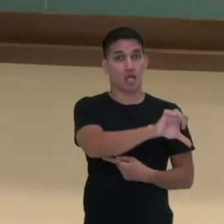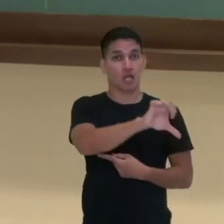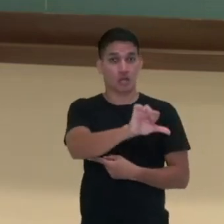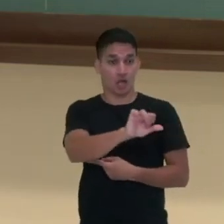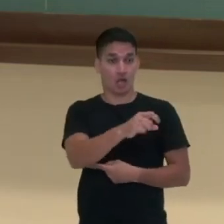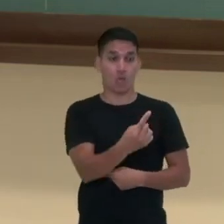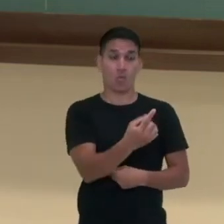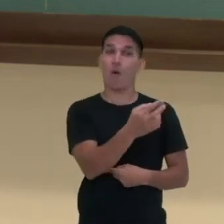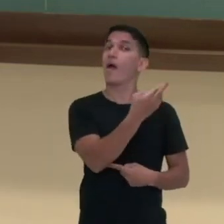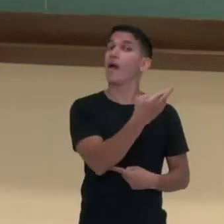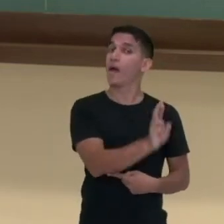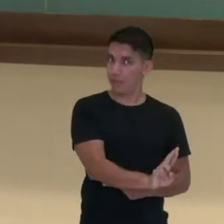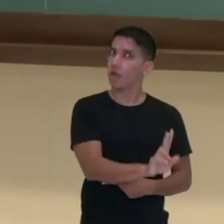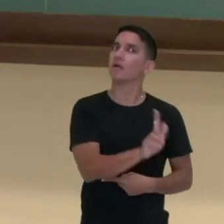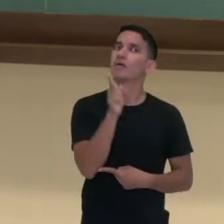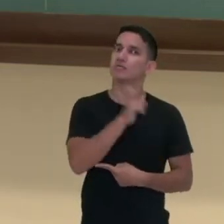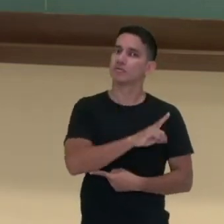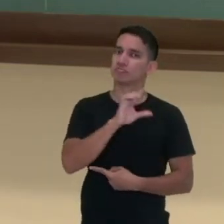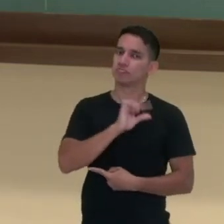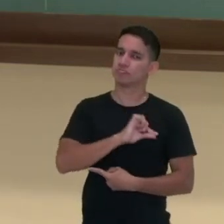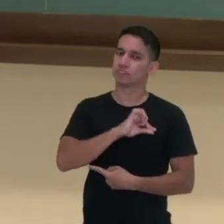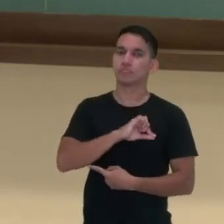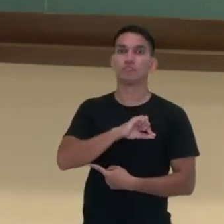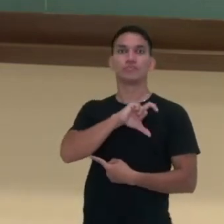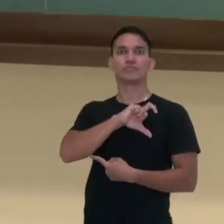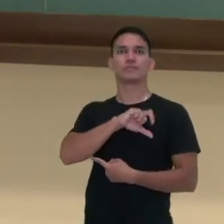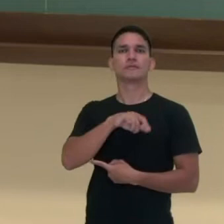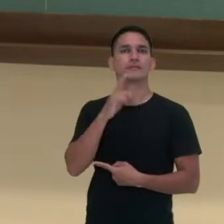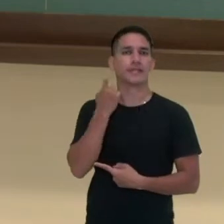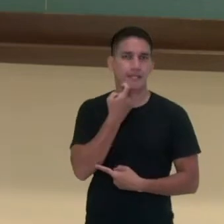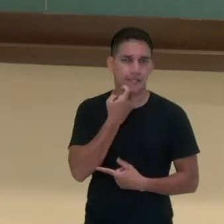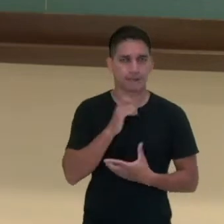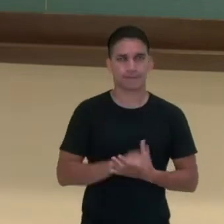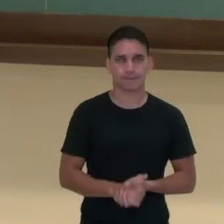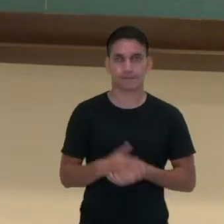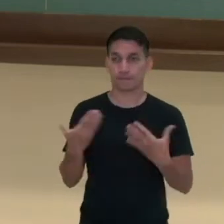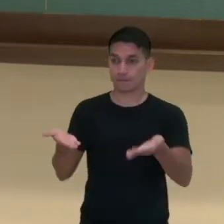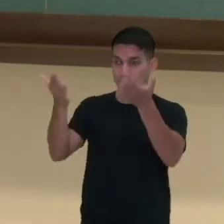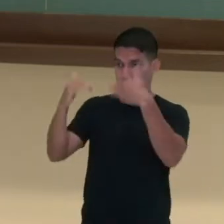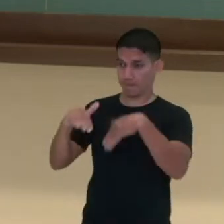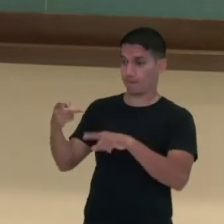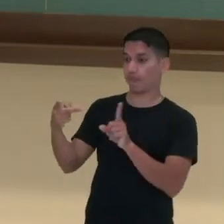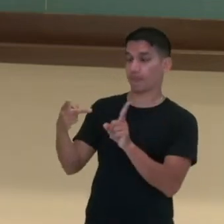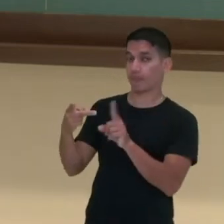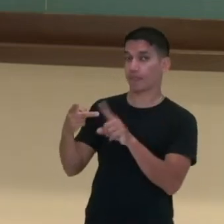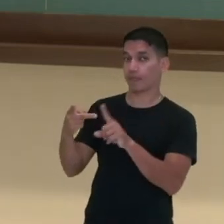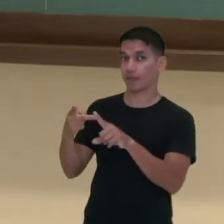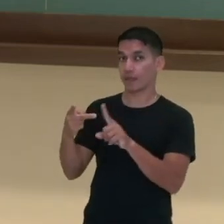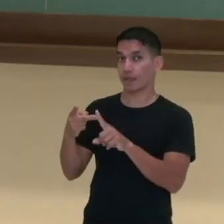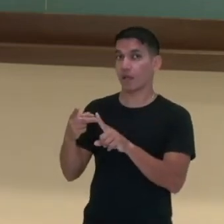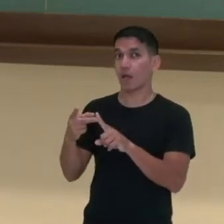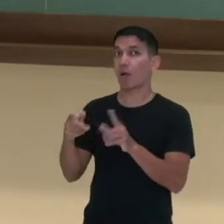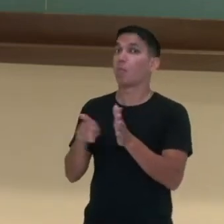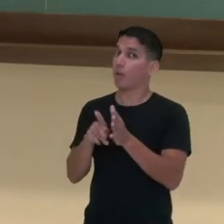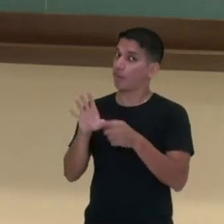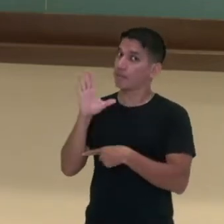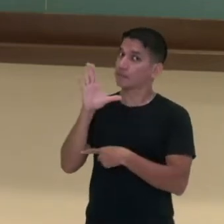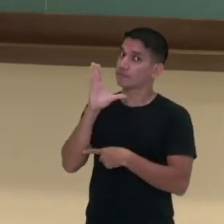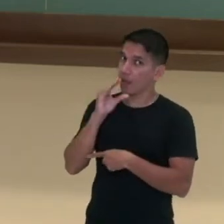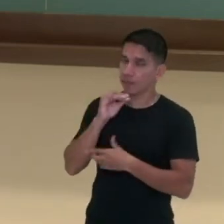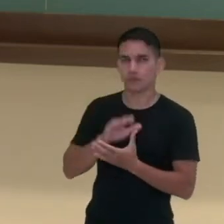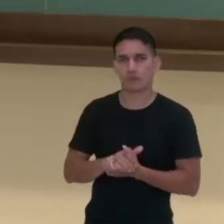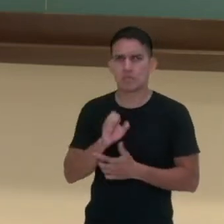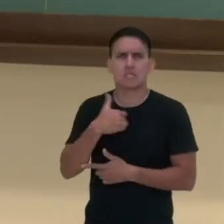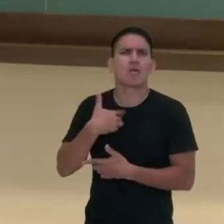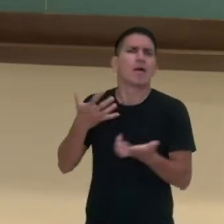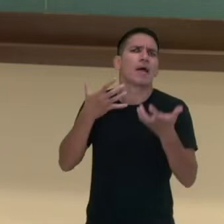991, que ela vai arrecadar na sexta-feira. Agora, a segunda linha representa o sábado. Se eu quiser